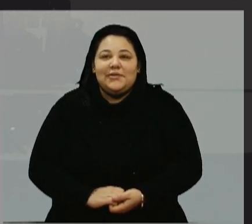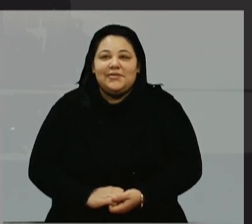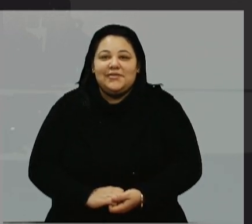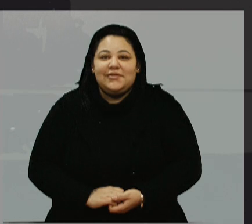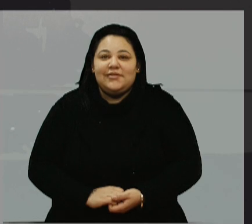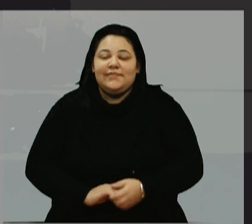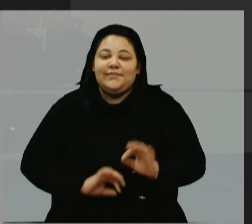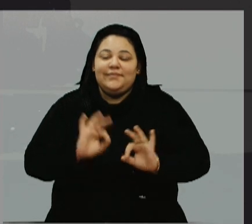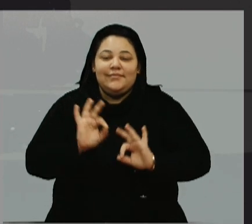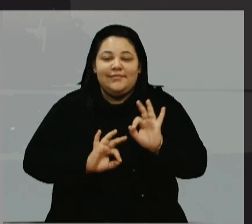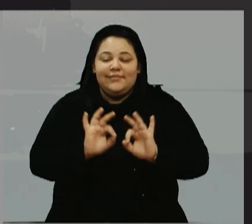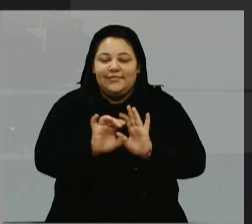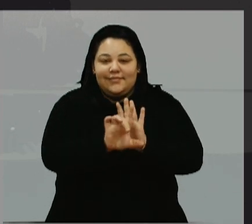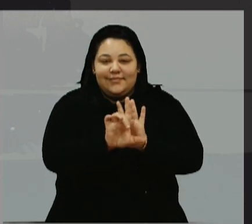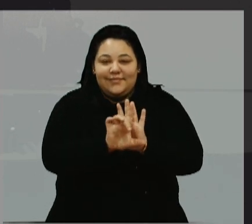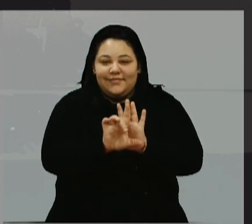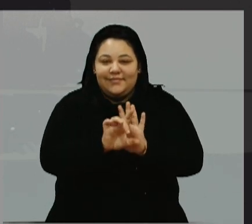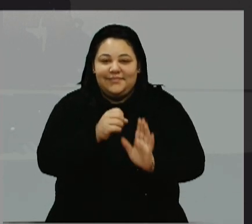O projeto de lei número